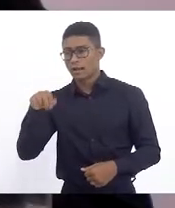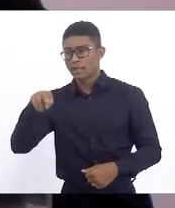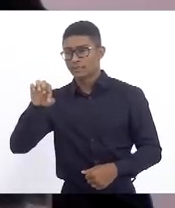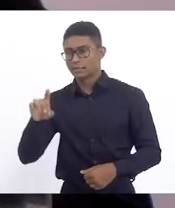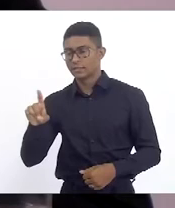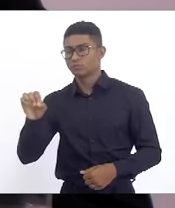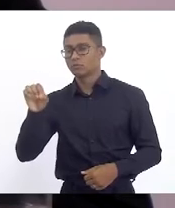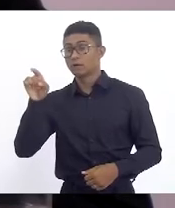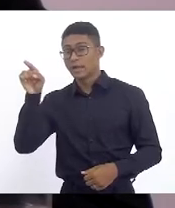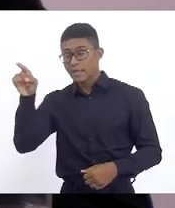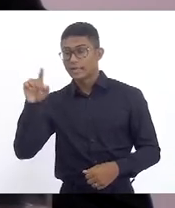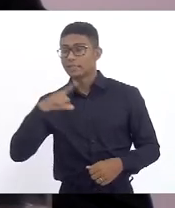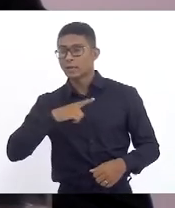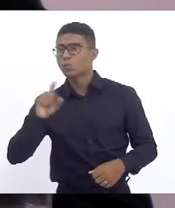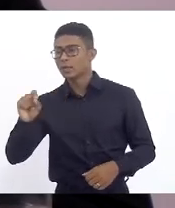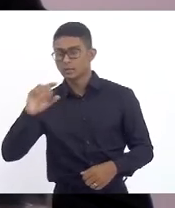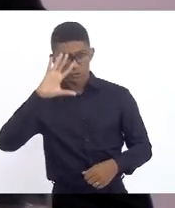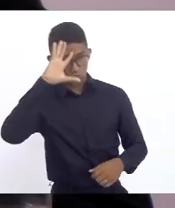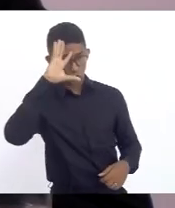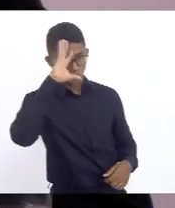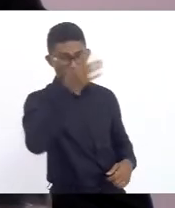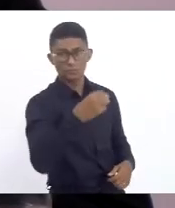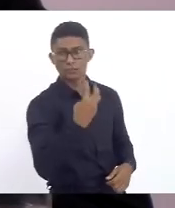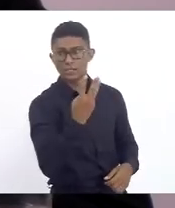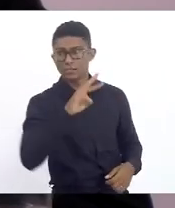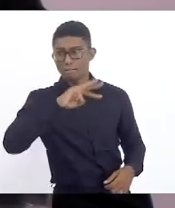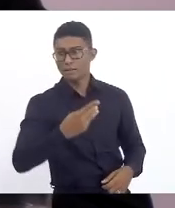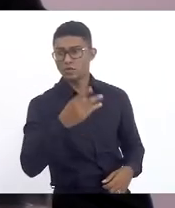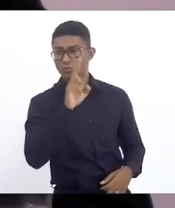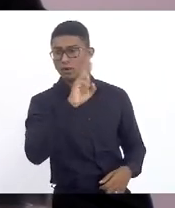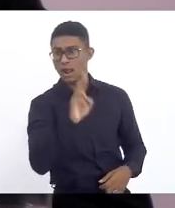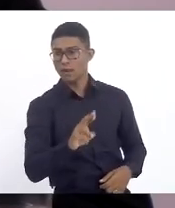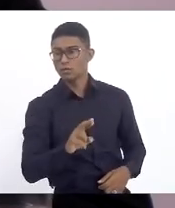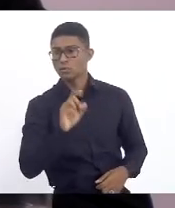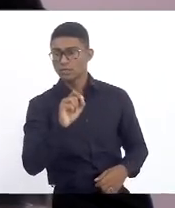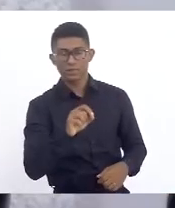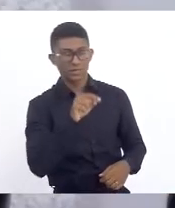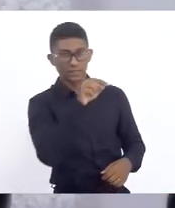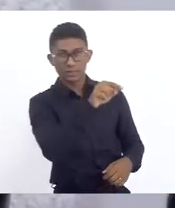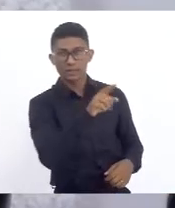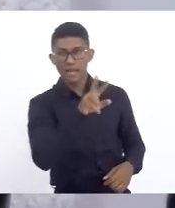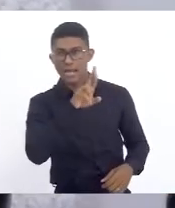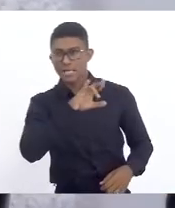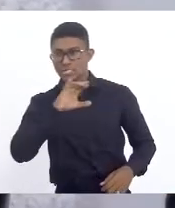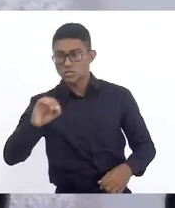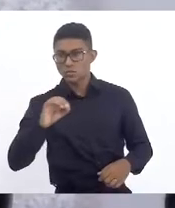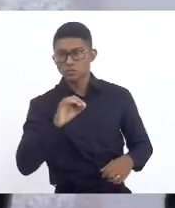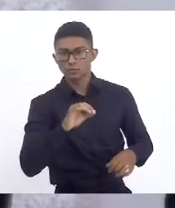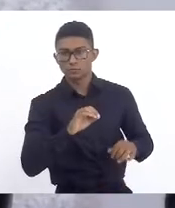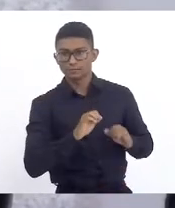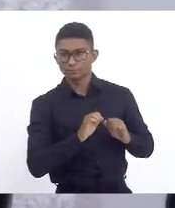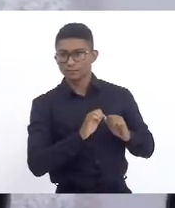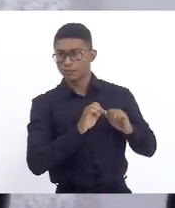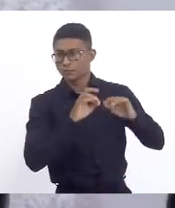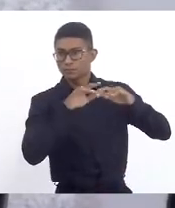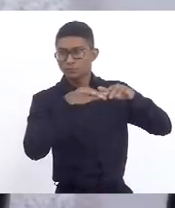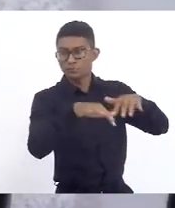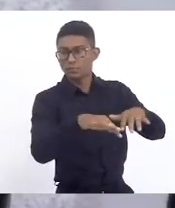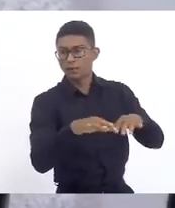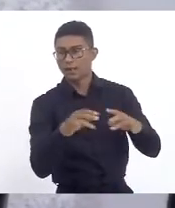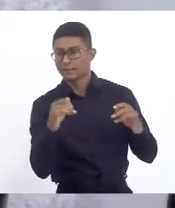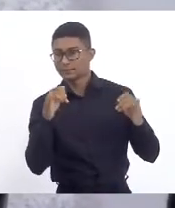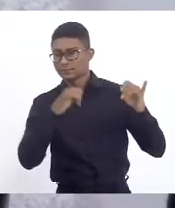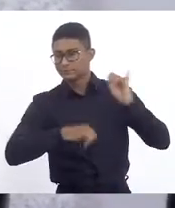R$3 milhões, Paulo Canedo, que você joga o lançamento dos efluentes do Rio Poços, Piranga, Queimados e Cabo Sul, mais a montante,